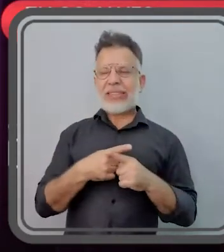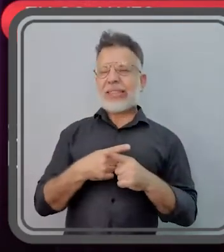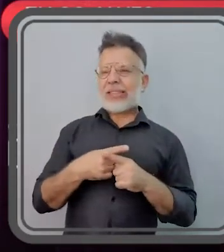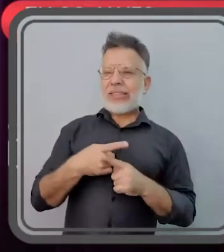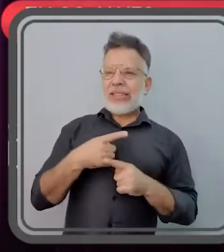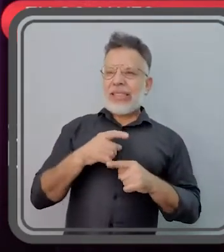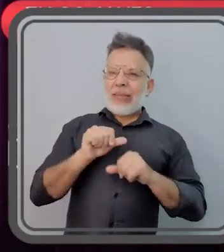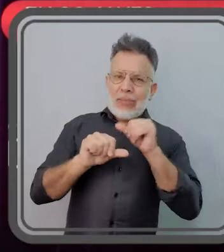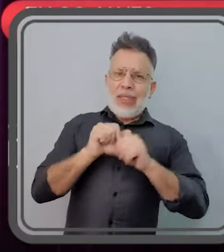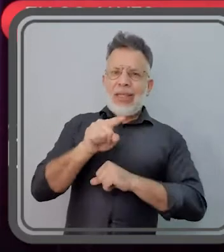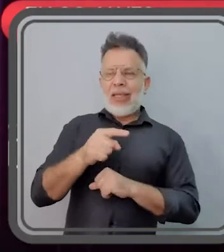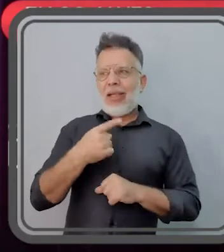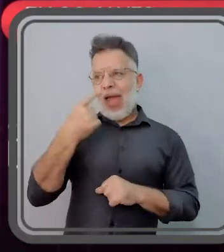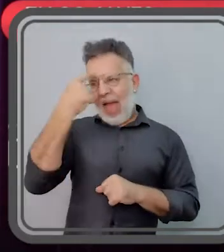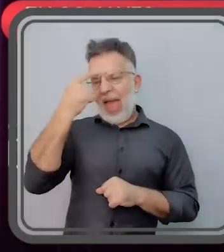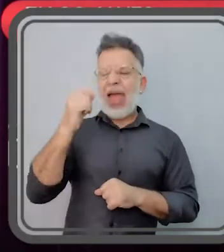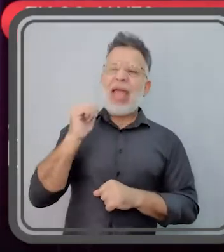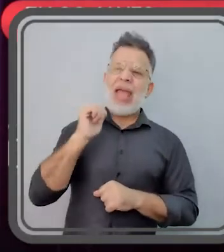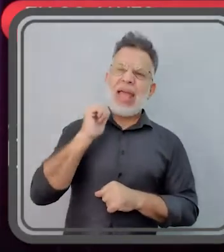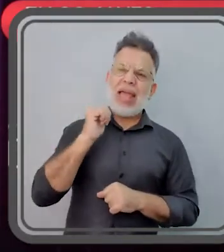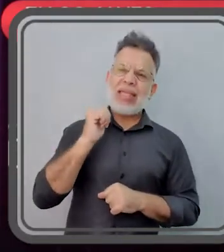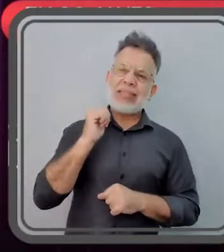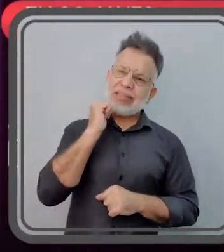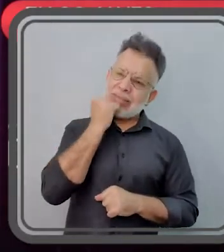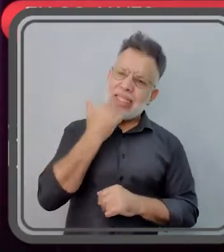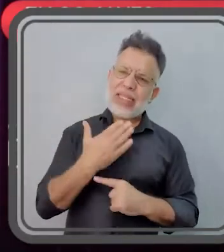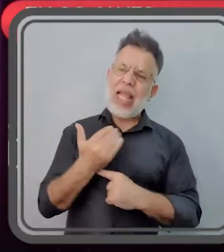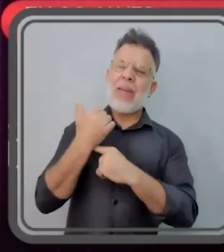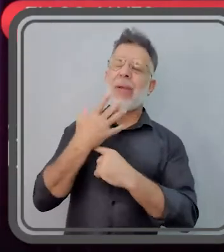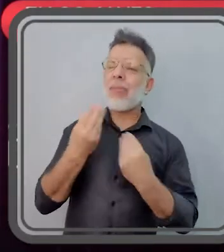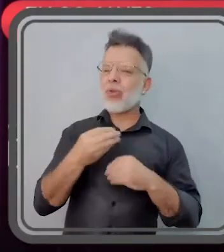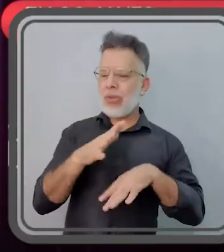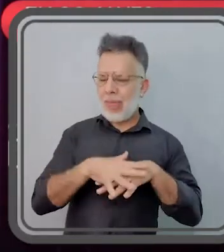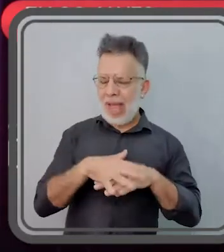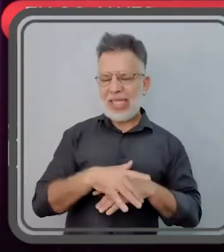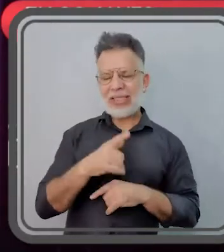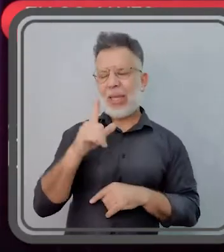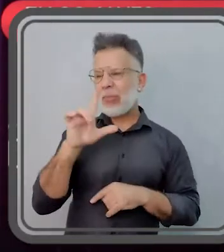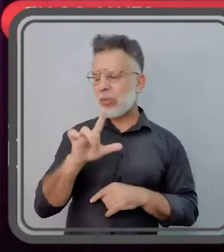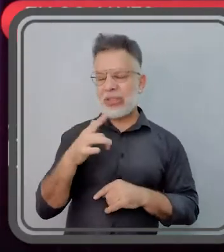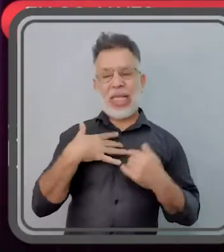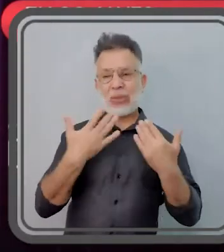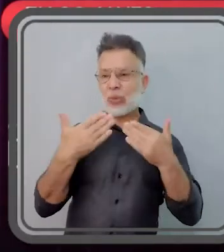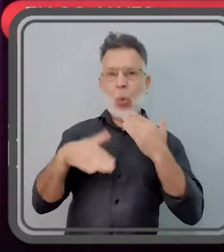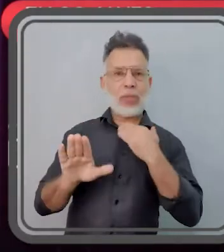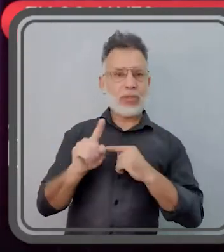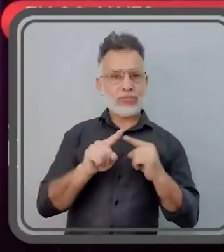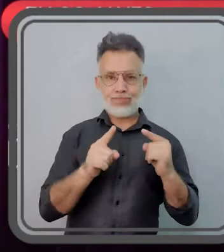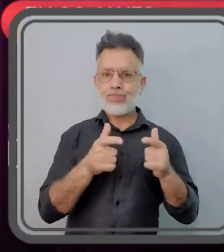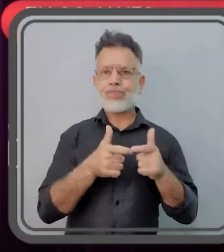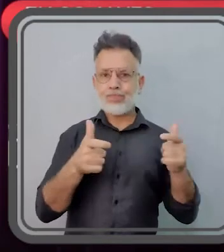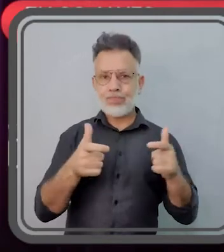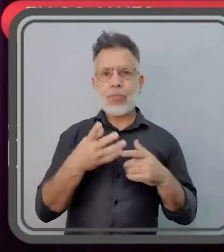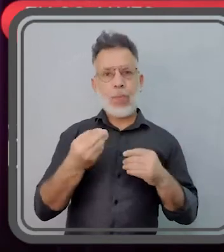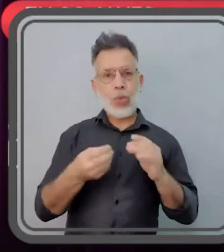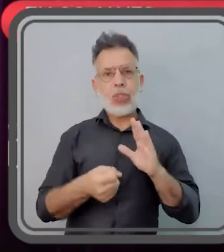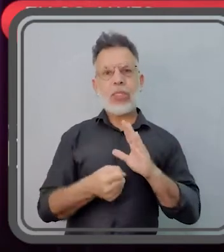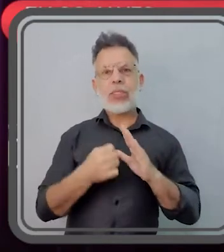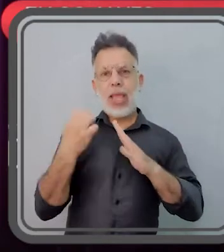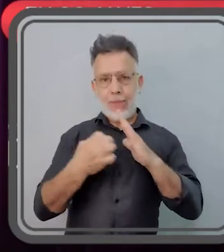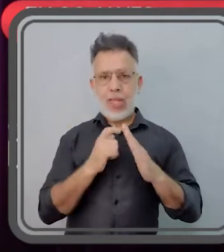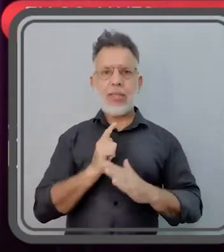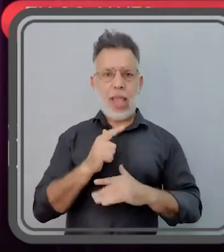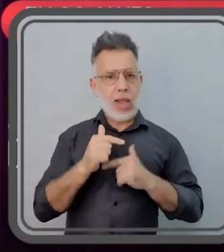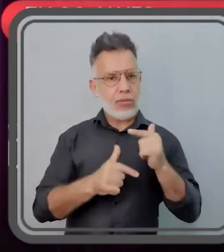do mas é uma ciência exata, é muito matemática, é muito lógica, e de repente não é para mim. Eu acho que várias empresas, e a TCS é uma delas,